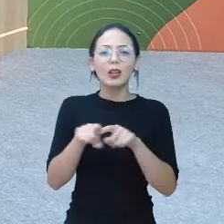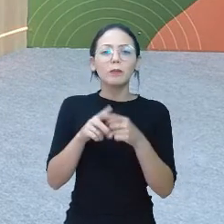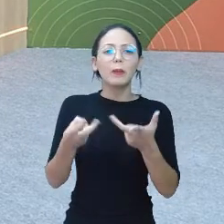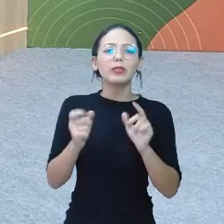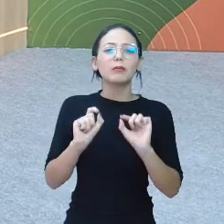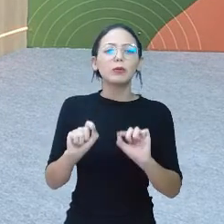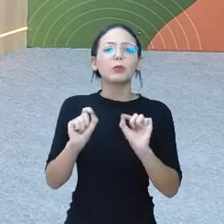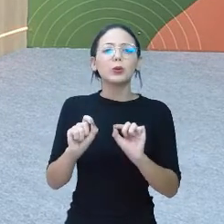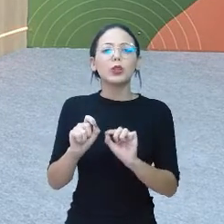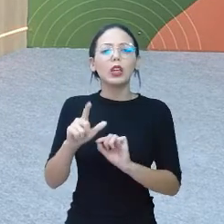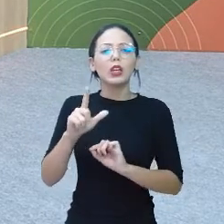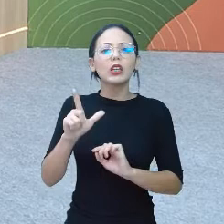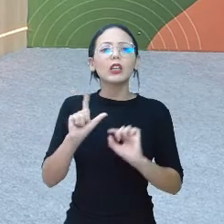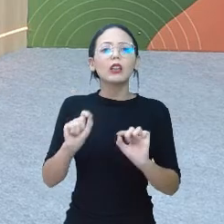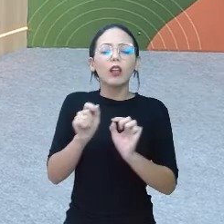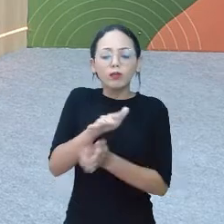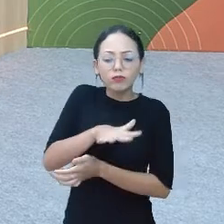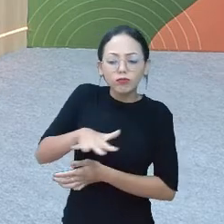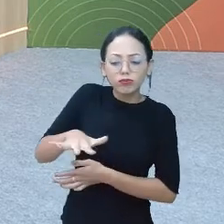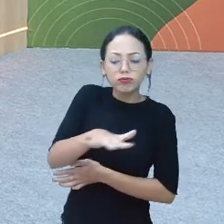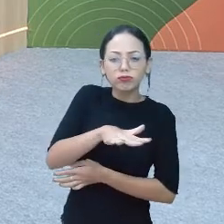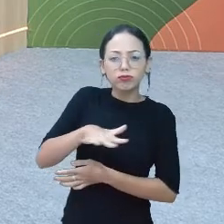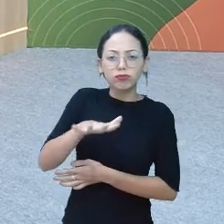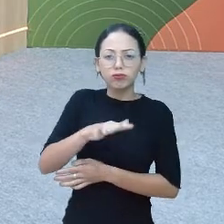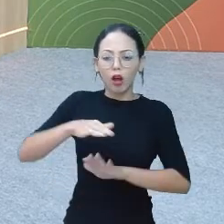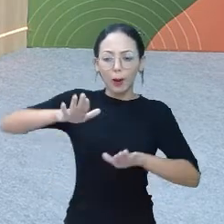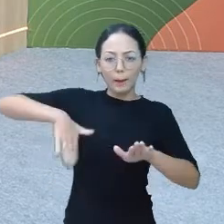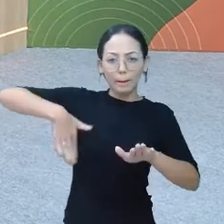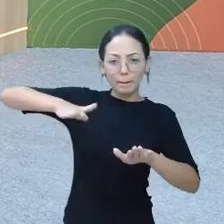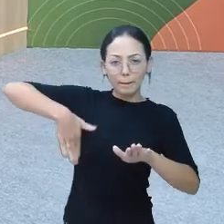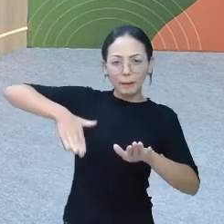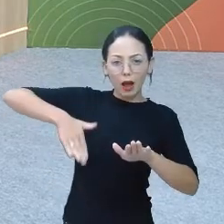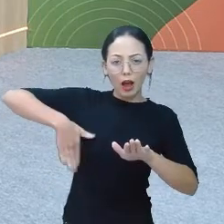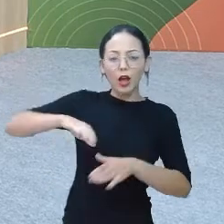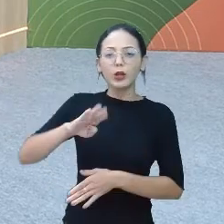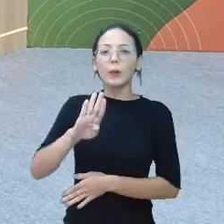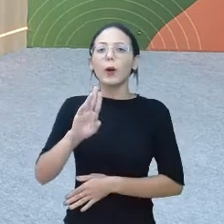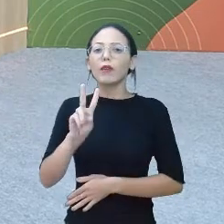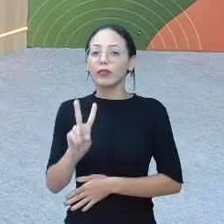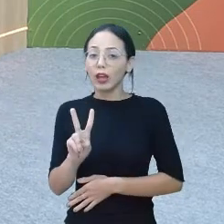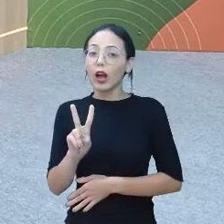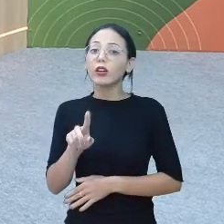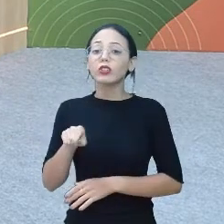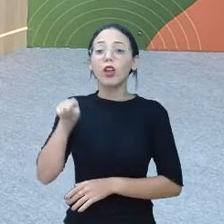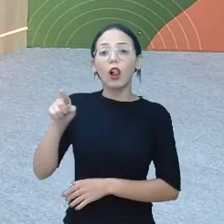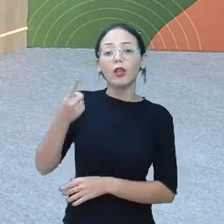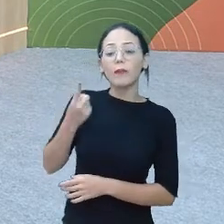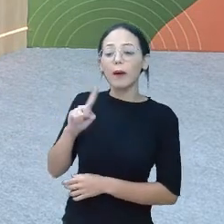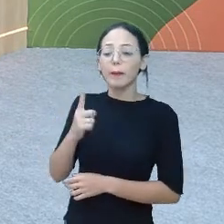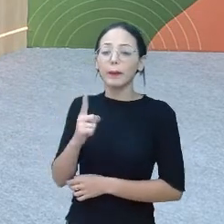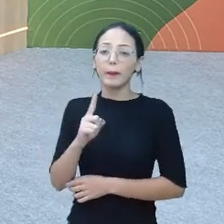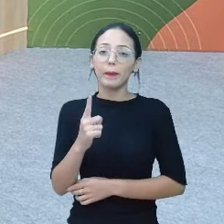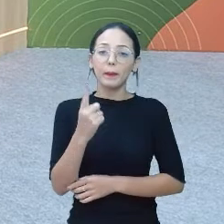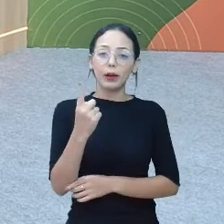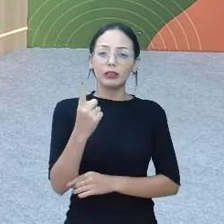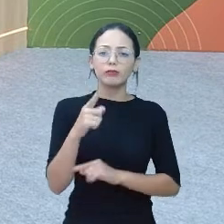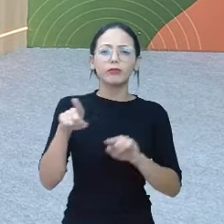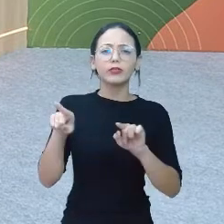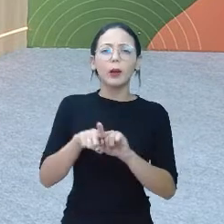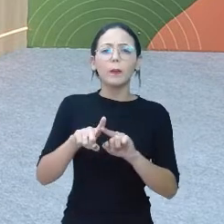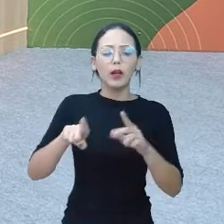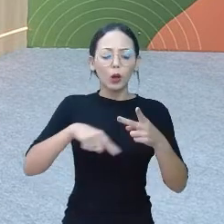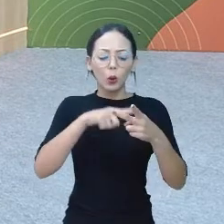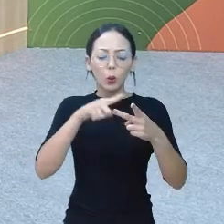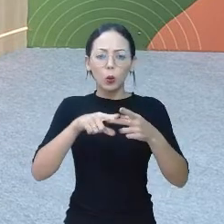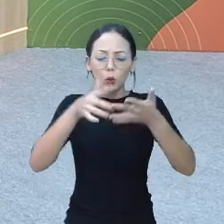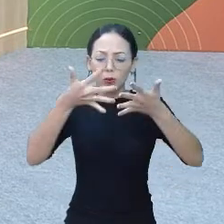um espaço aí, a demarcação de um espaço. Primeiro, a praia de Boa Viagem, que é onde o senhor Francisco caminha. Segundo, o fundo do mar, que